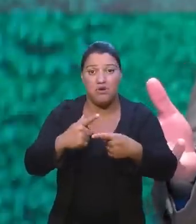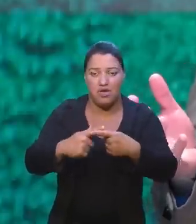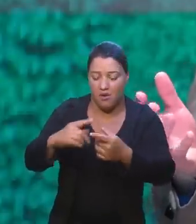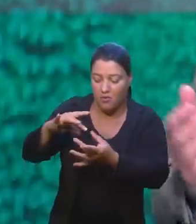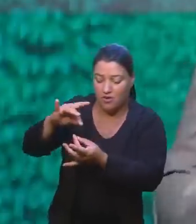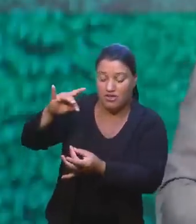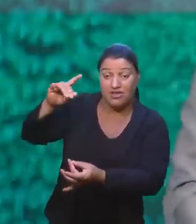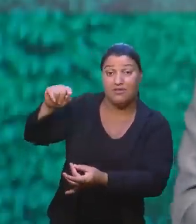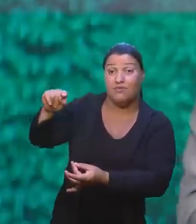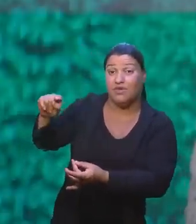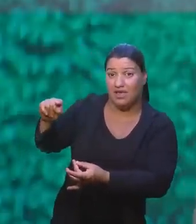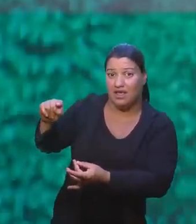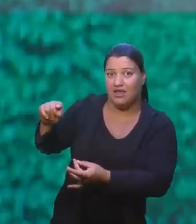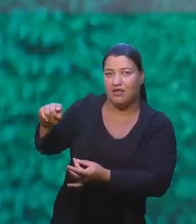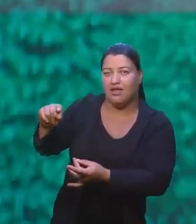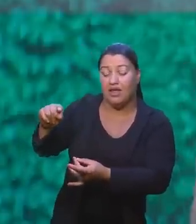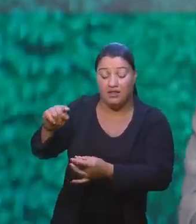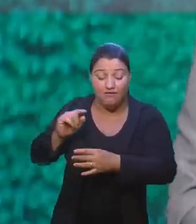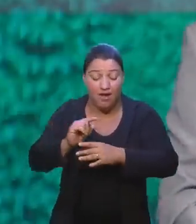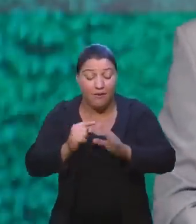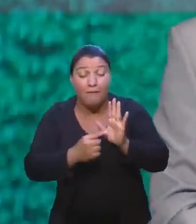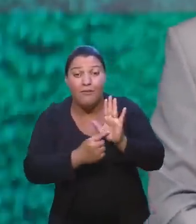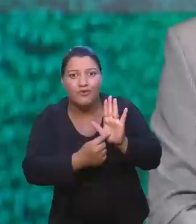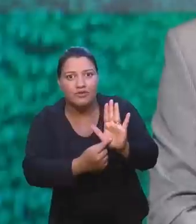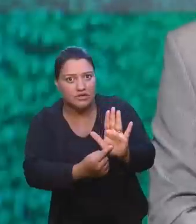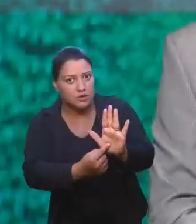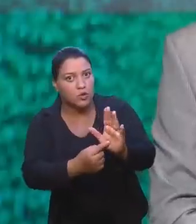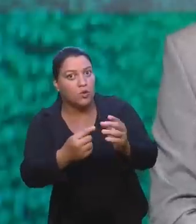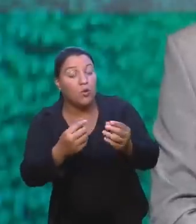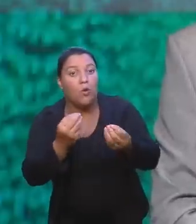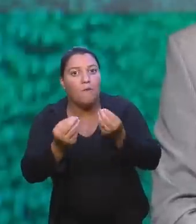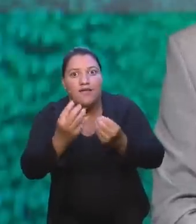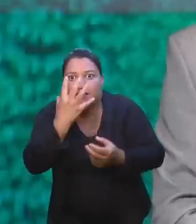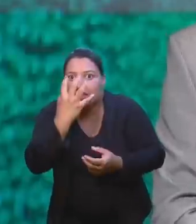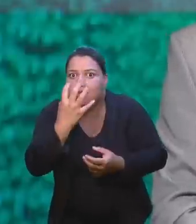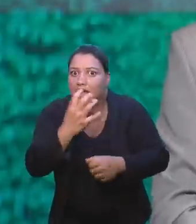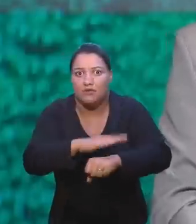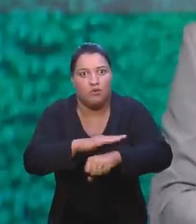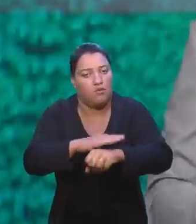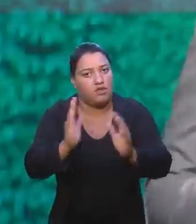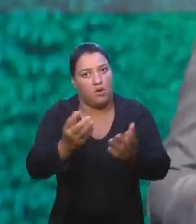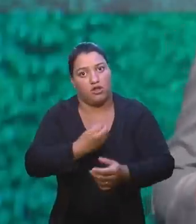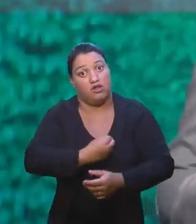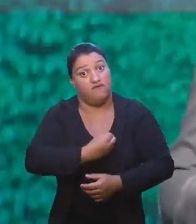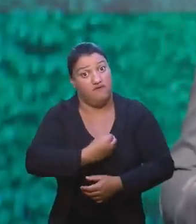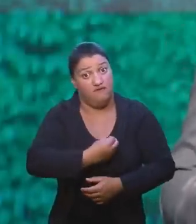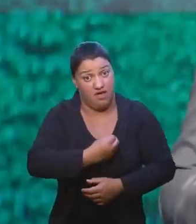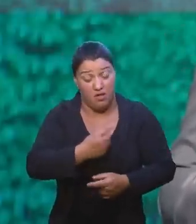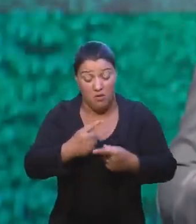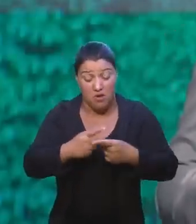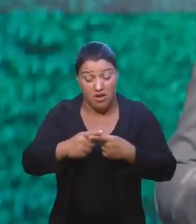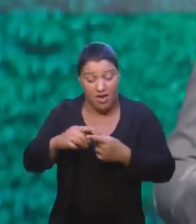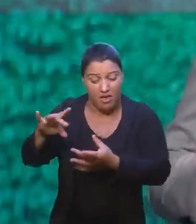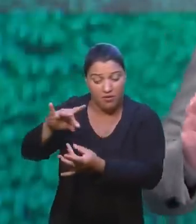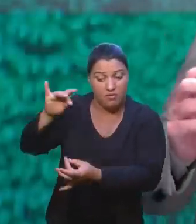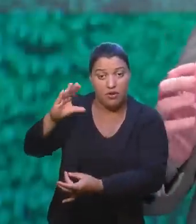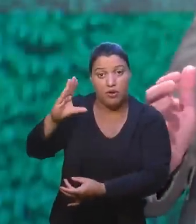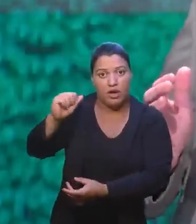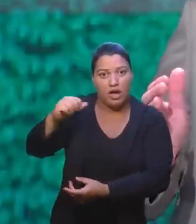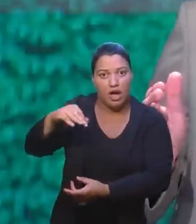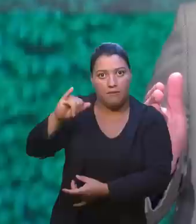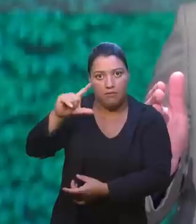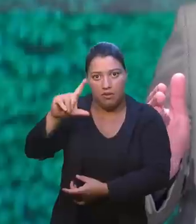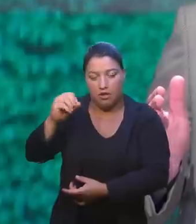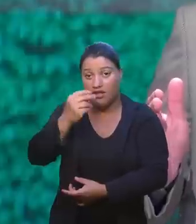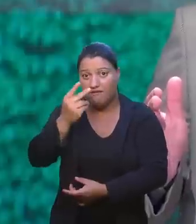espíritos vão nos apresentando a gravidade deste momento. Quando Camilo fala para decidir